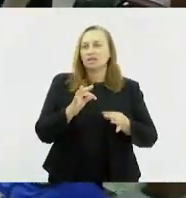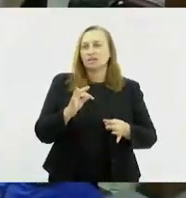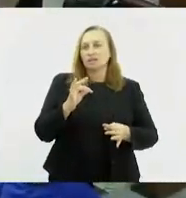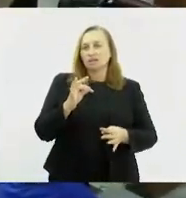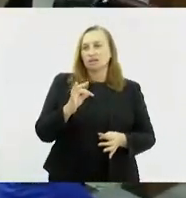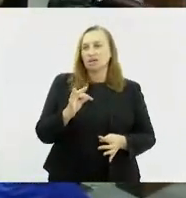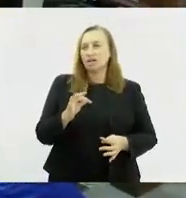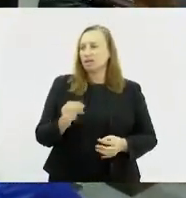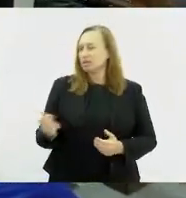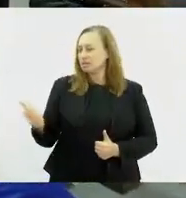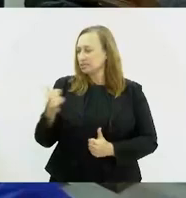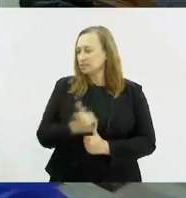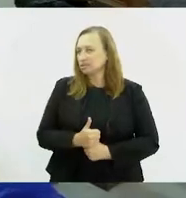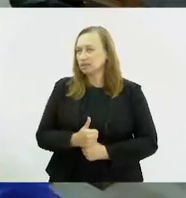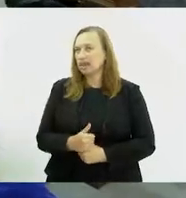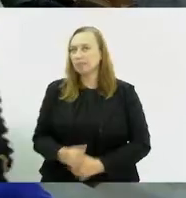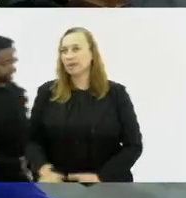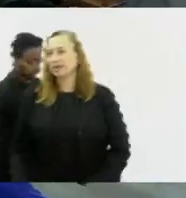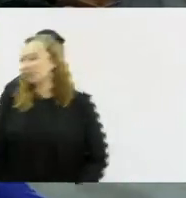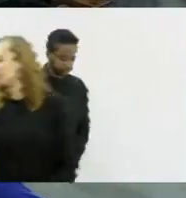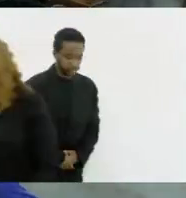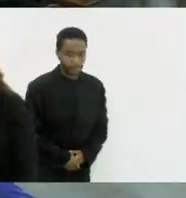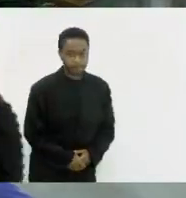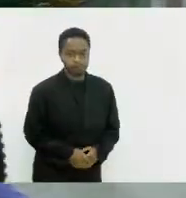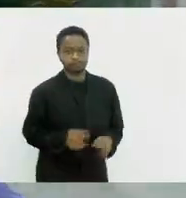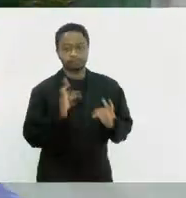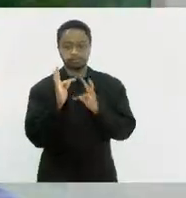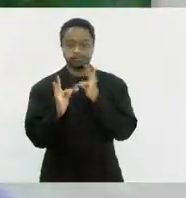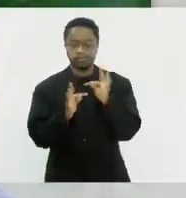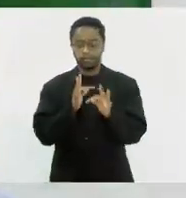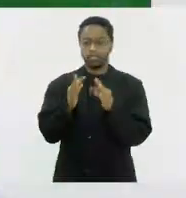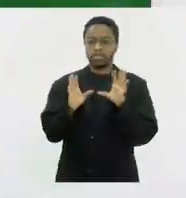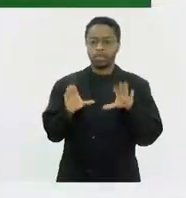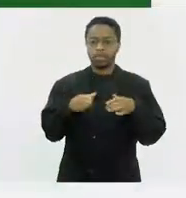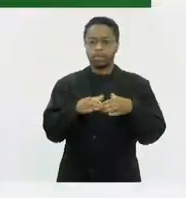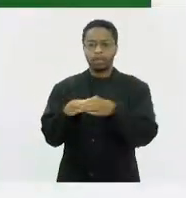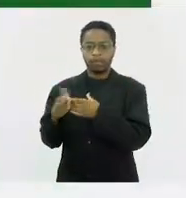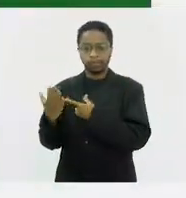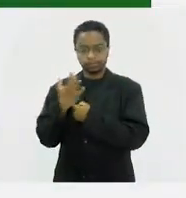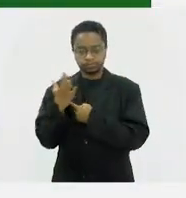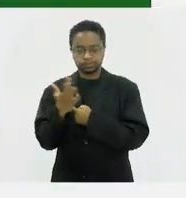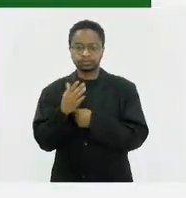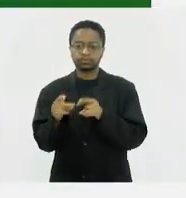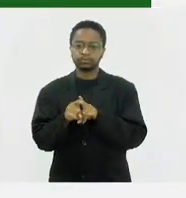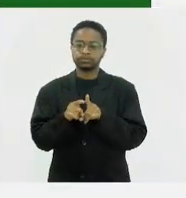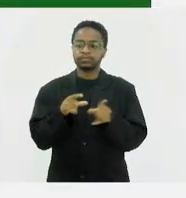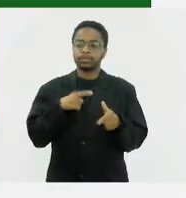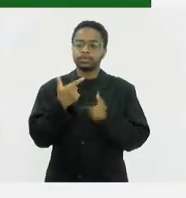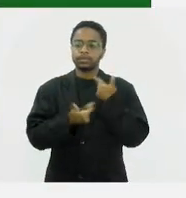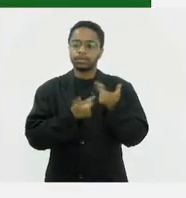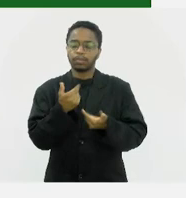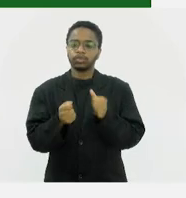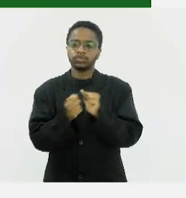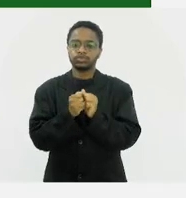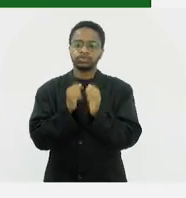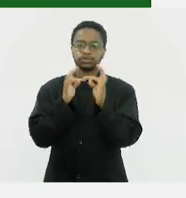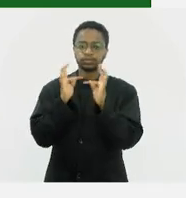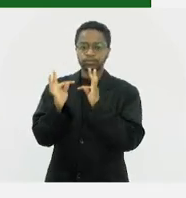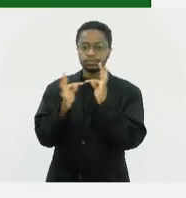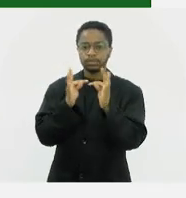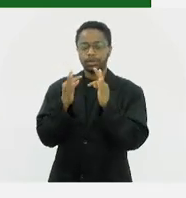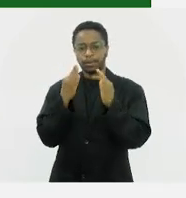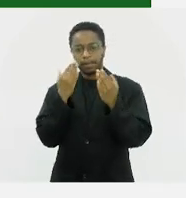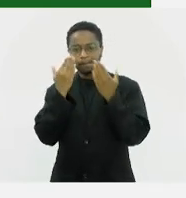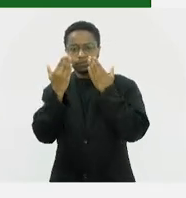ajudou. Eles visitam os nossos grupos da terceira idade com o trabalho da terapia comunitária. Em caso